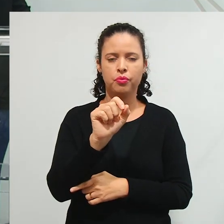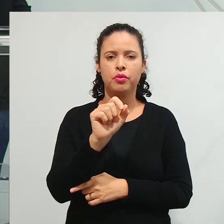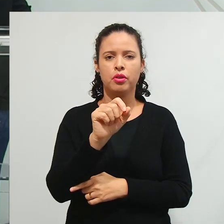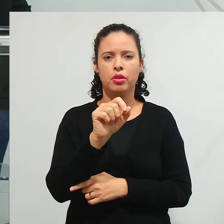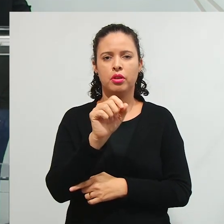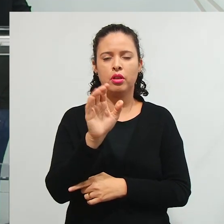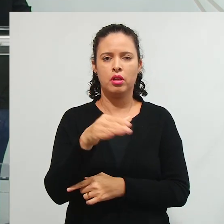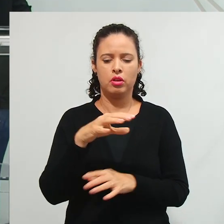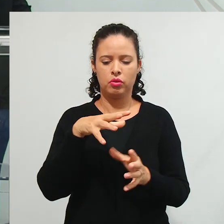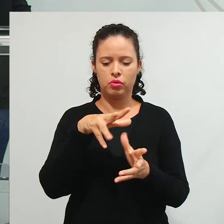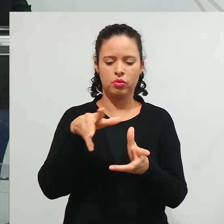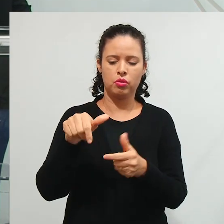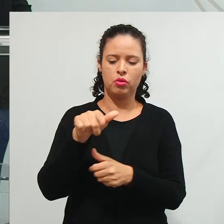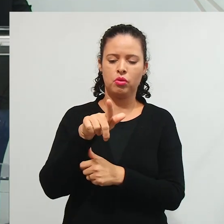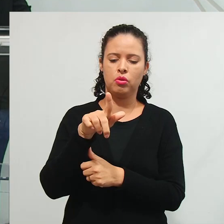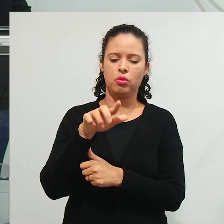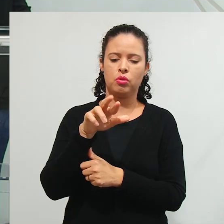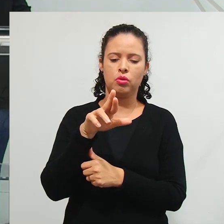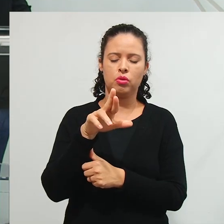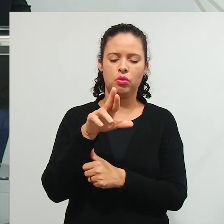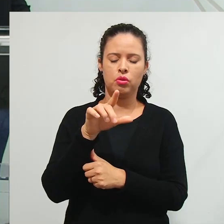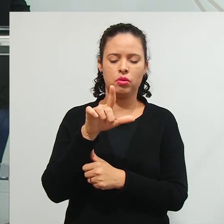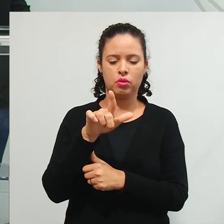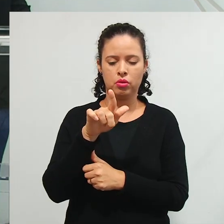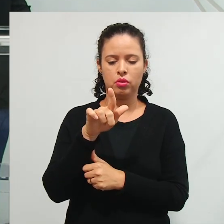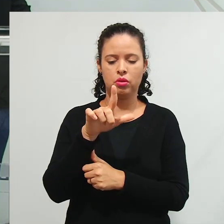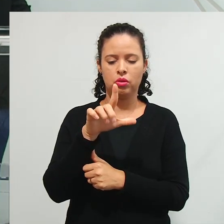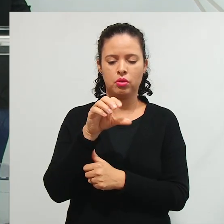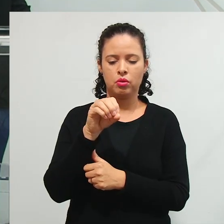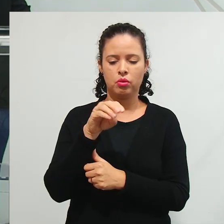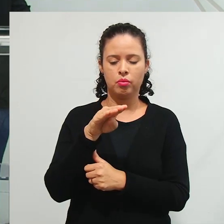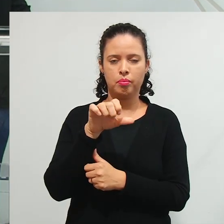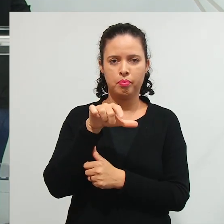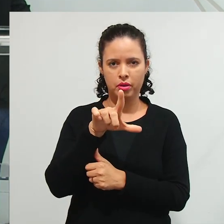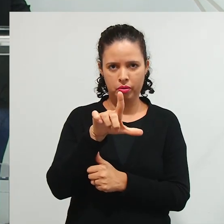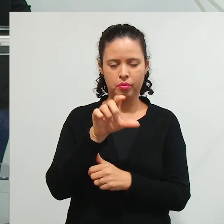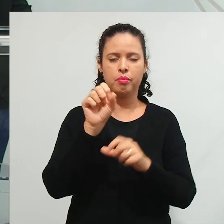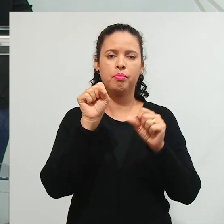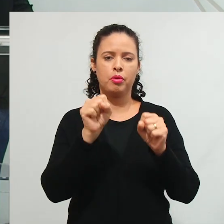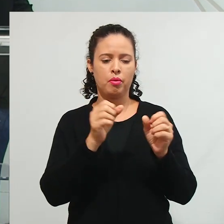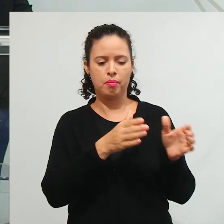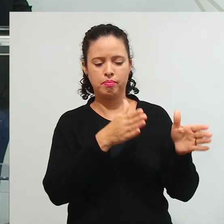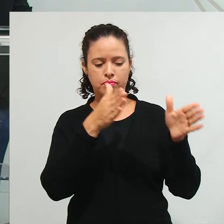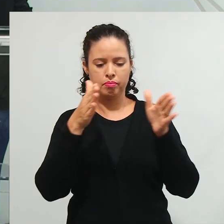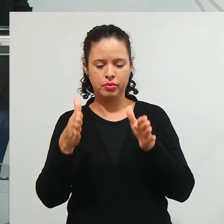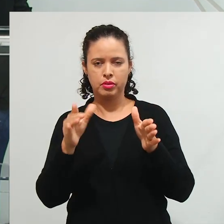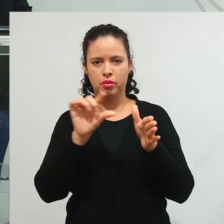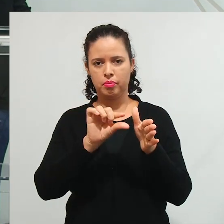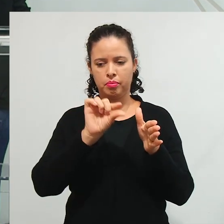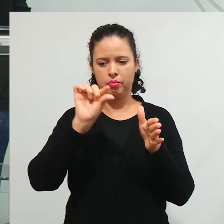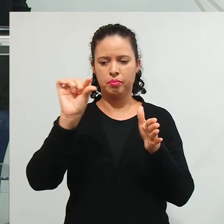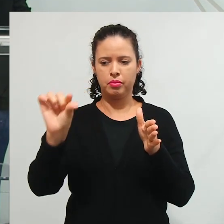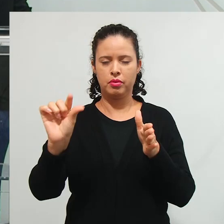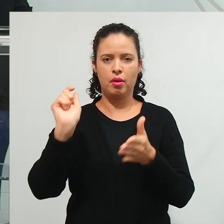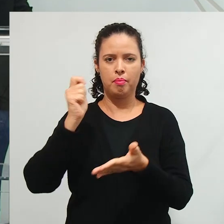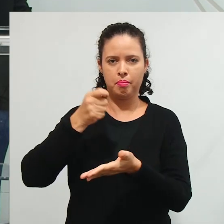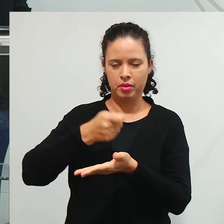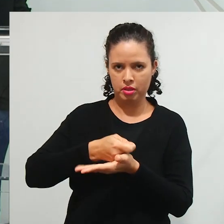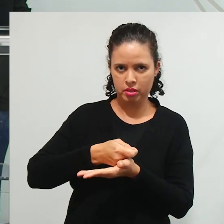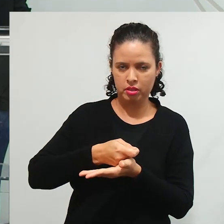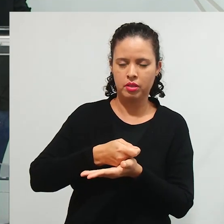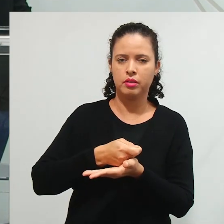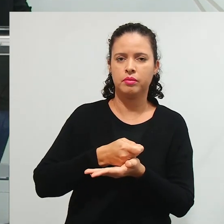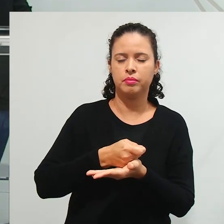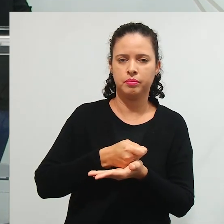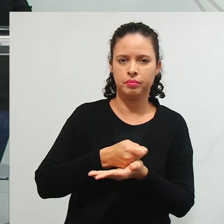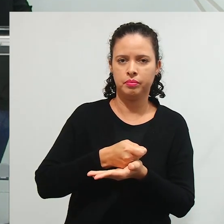Por quê? Eu posso, em cada período, destacar uma parcela para quitar os